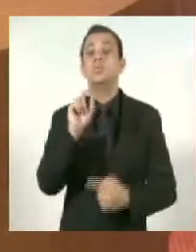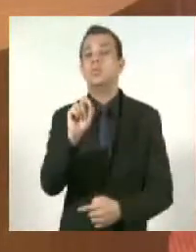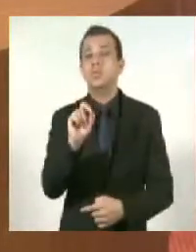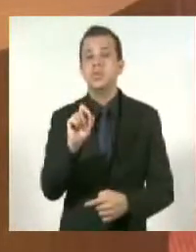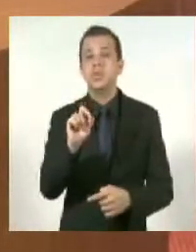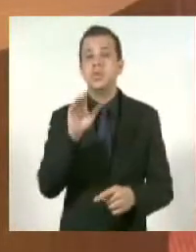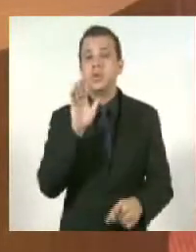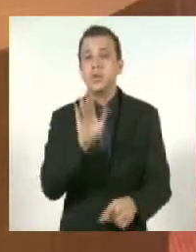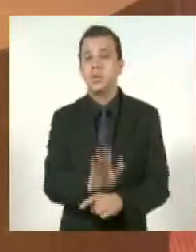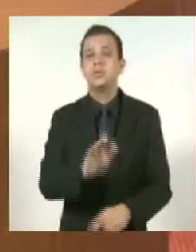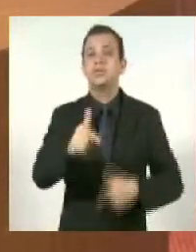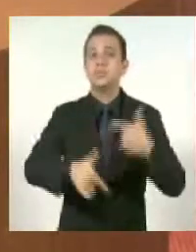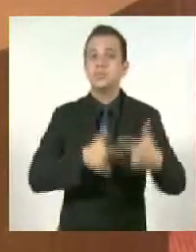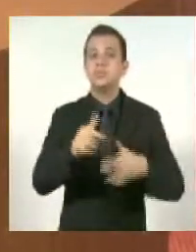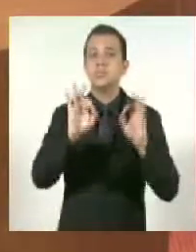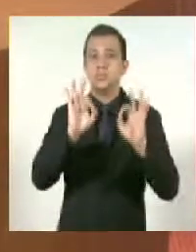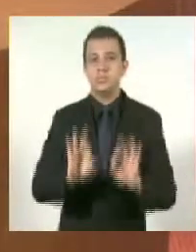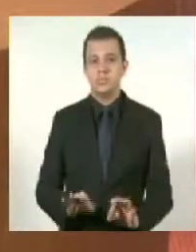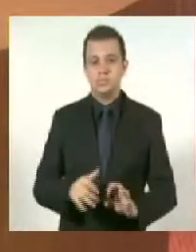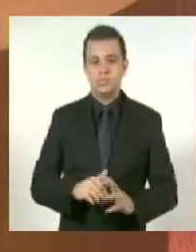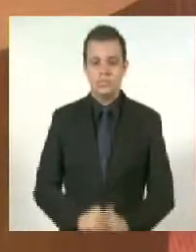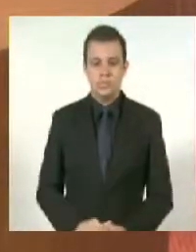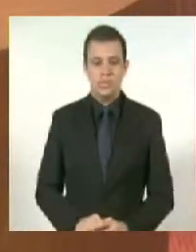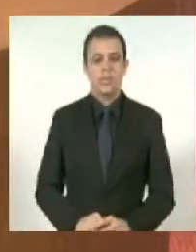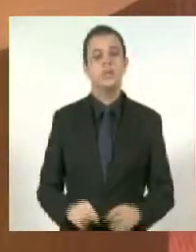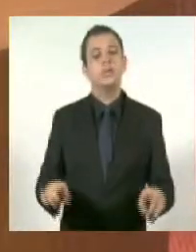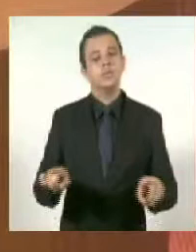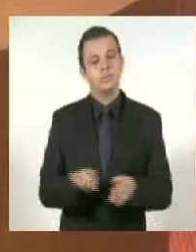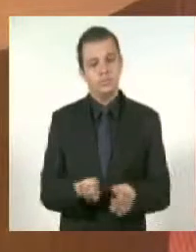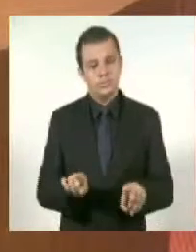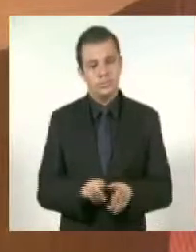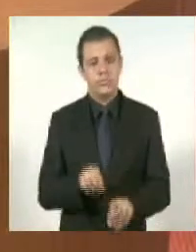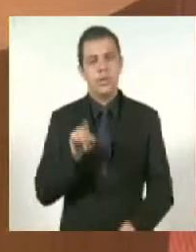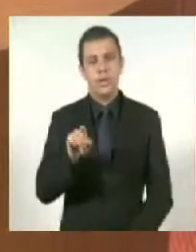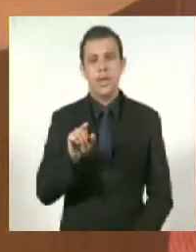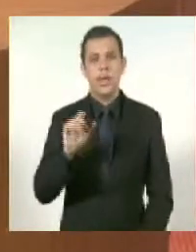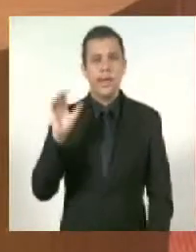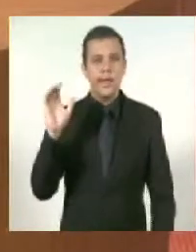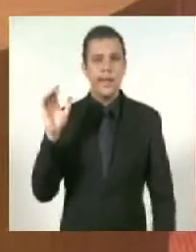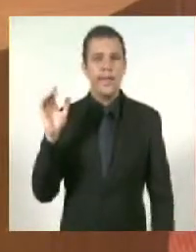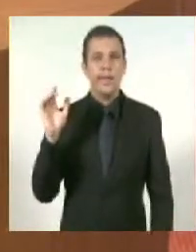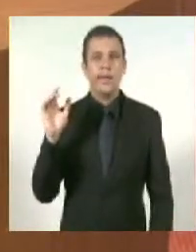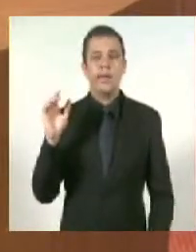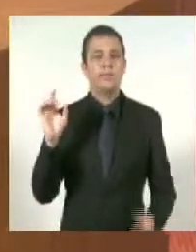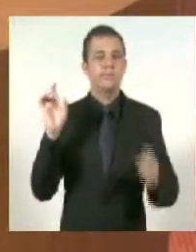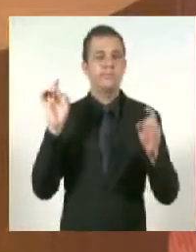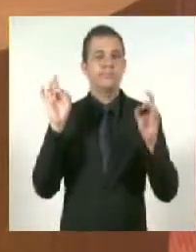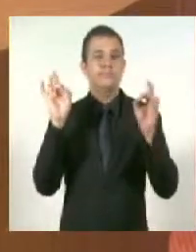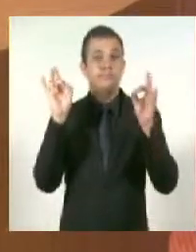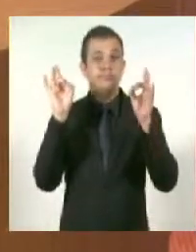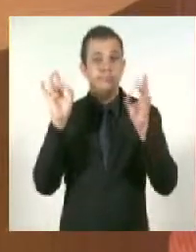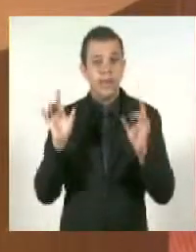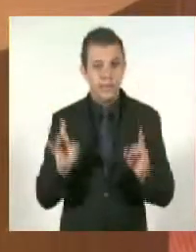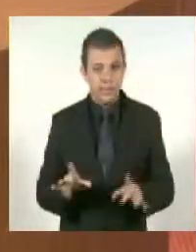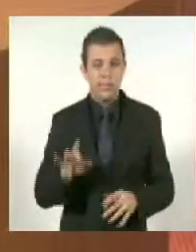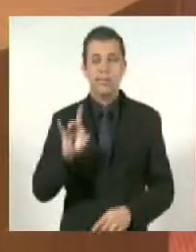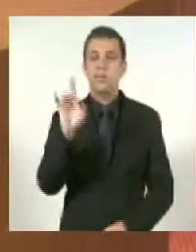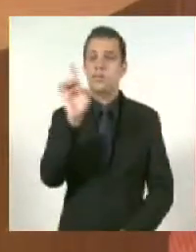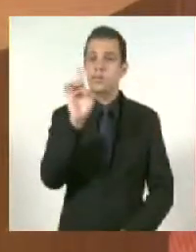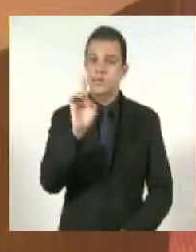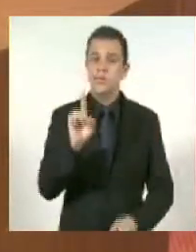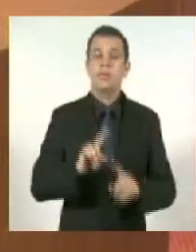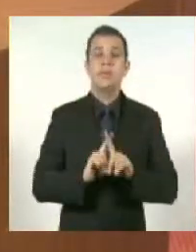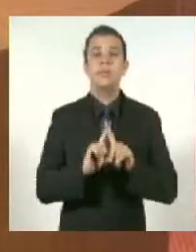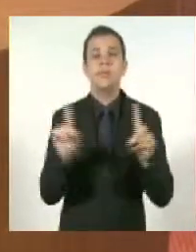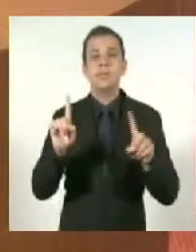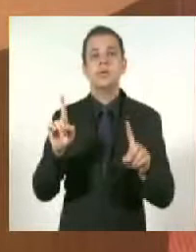público. E é claro que isso não deve ser uma exceção, mas o poder público recorre a esse